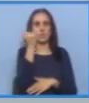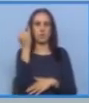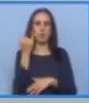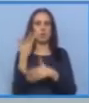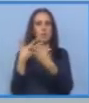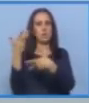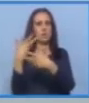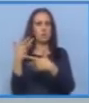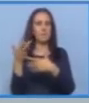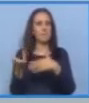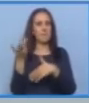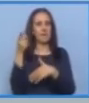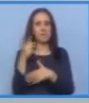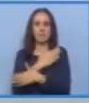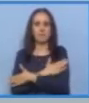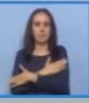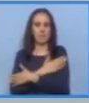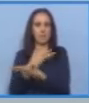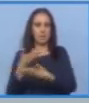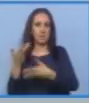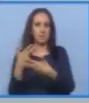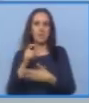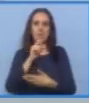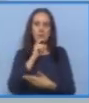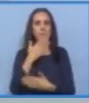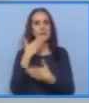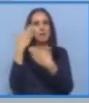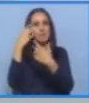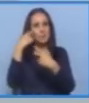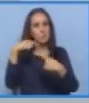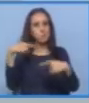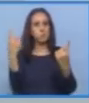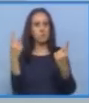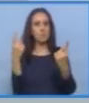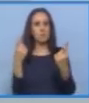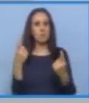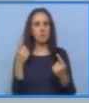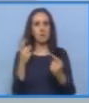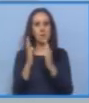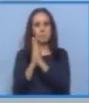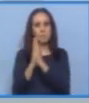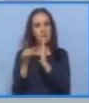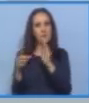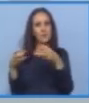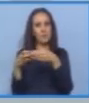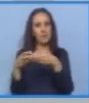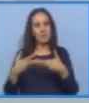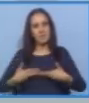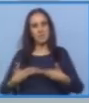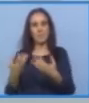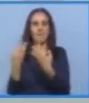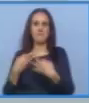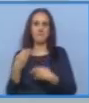relações, mas que é mais do que isso. São relações de amizade, de podermos agradecer publicamente àquela igreja, àquela comunidade que nos recebeu tão